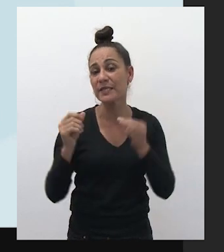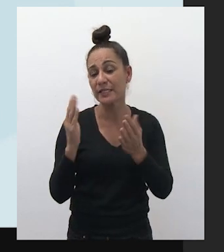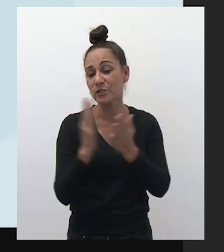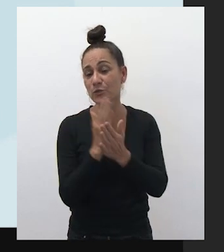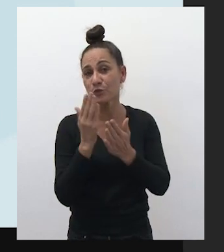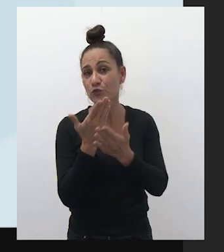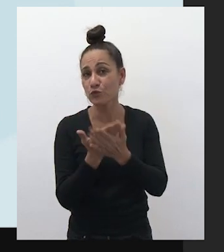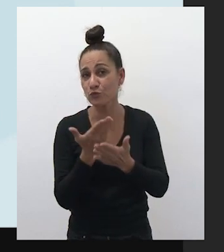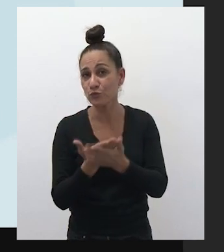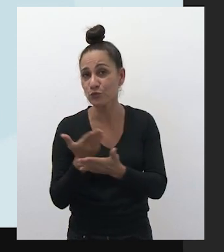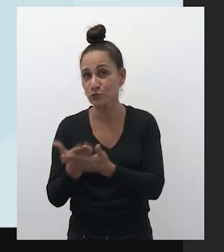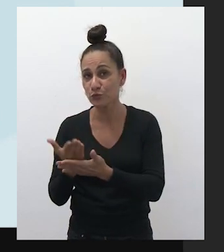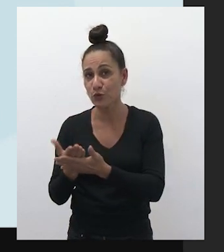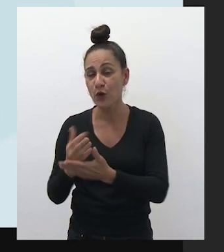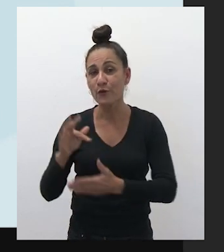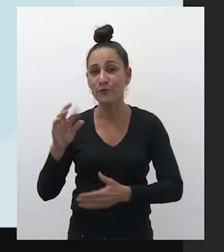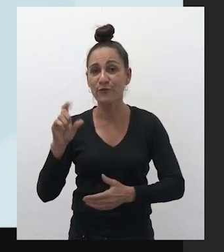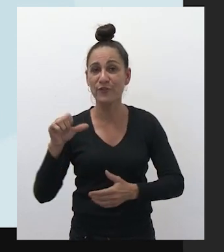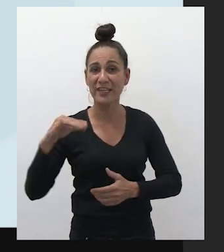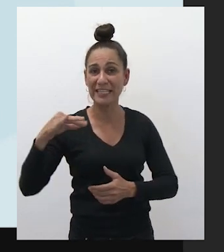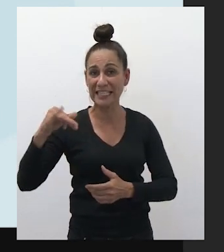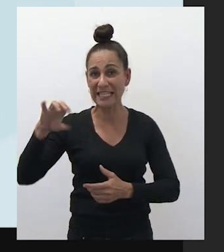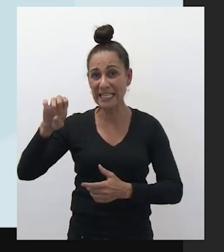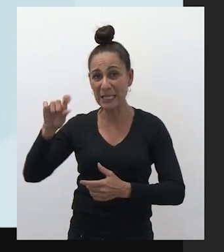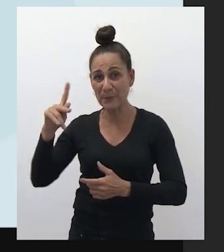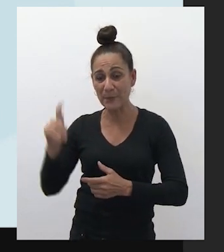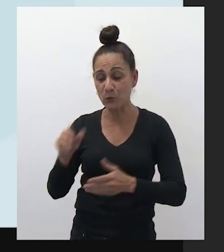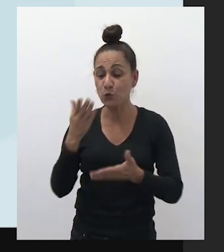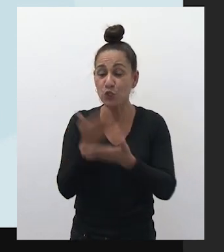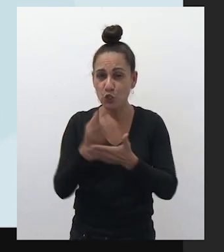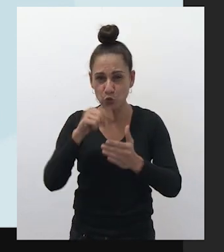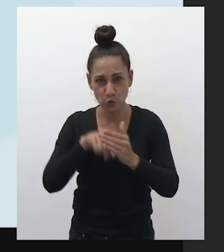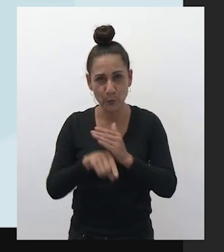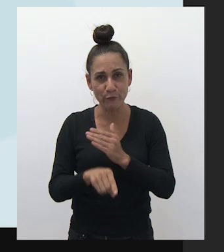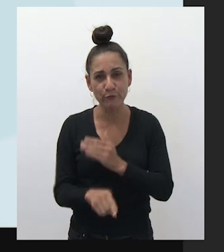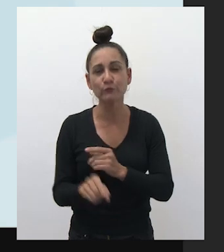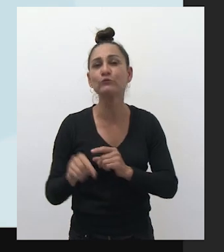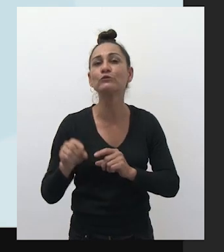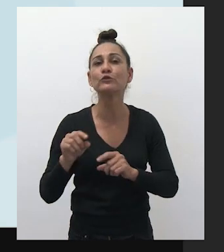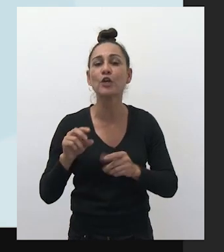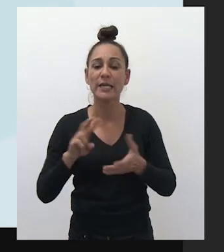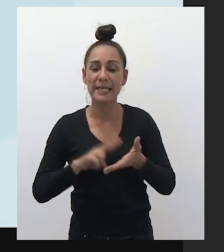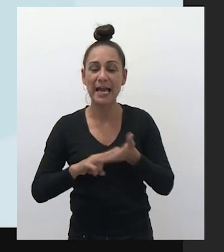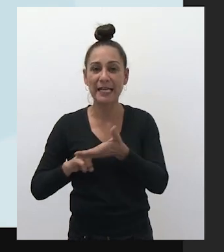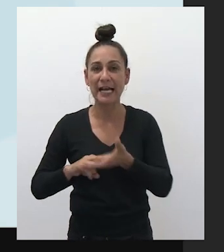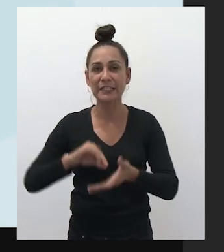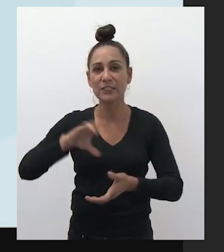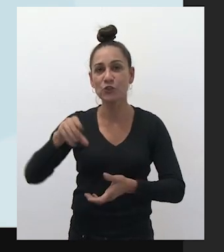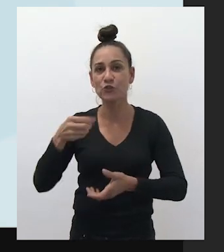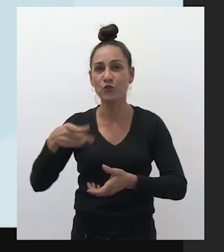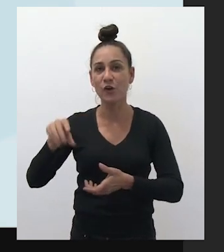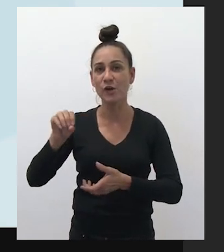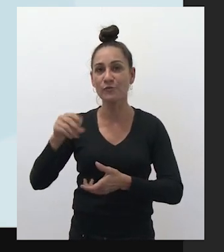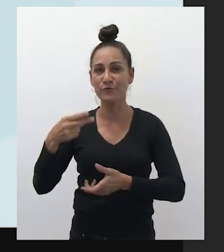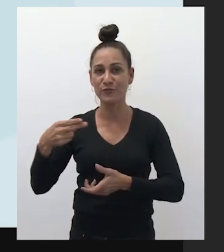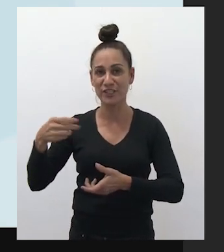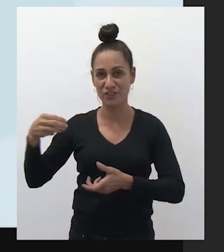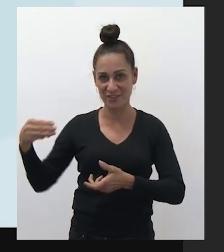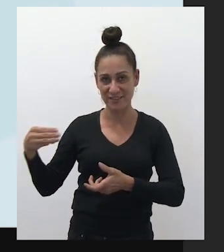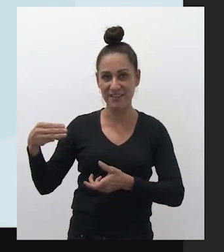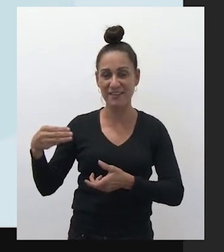Felipe Neri Moschini, nos estudos dele sobre essa carta encíclica de São João XXIII, a Pacem in Terris, foi o primeiro